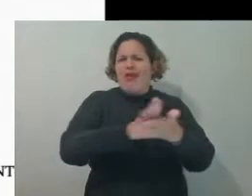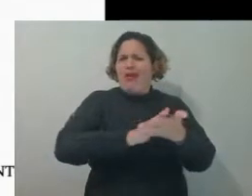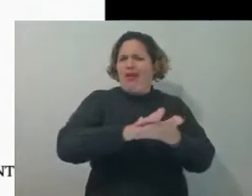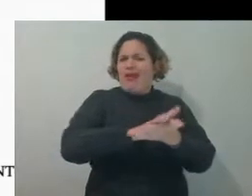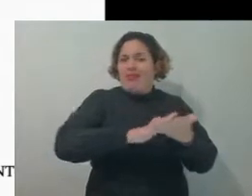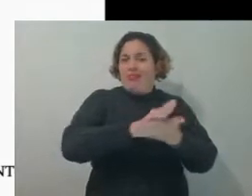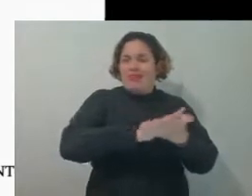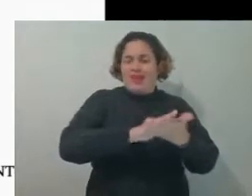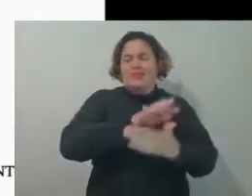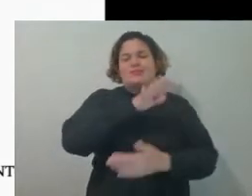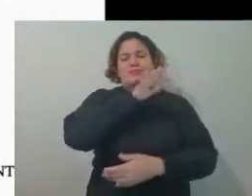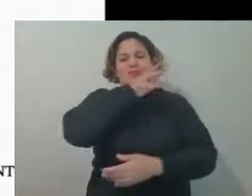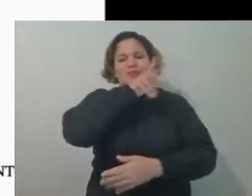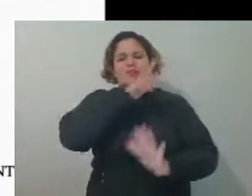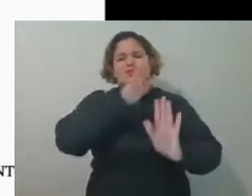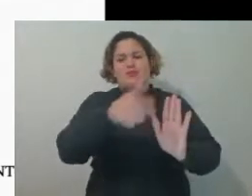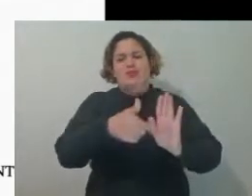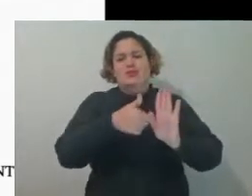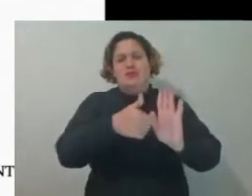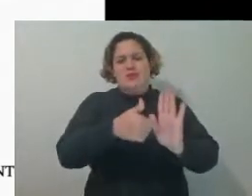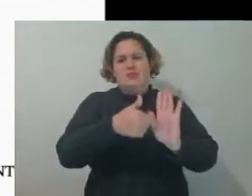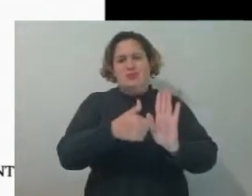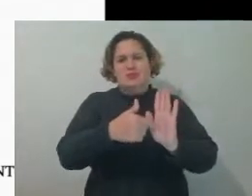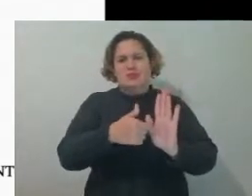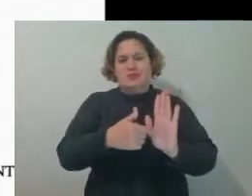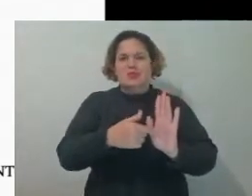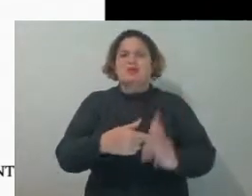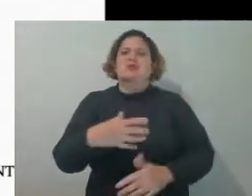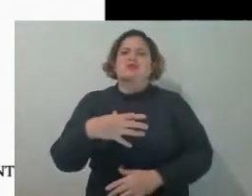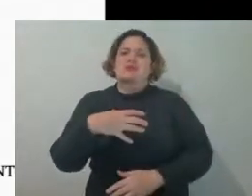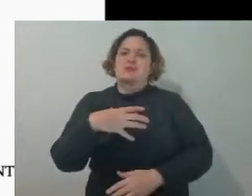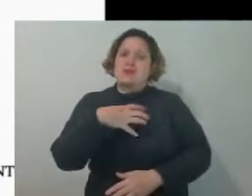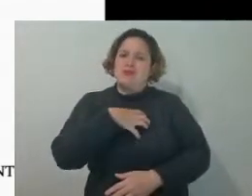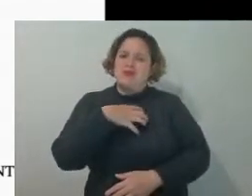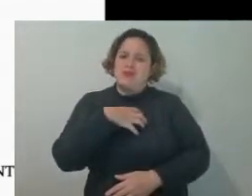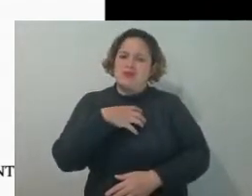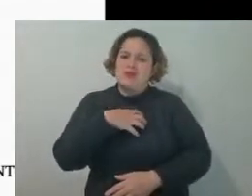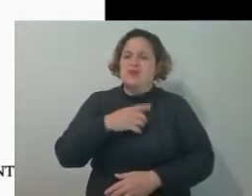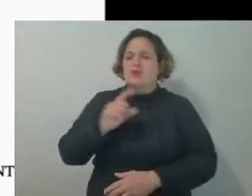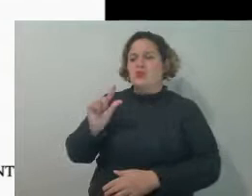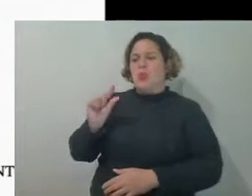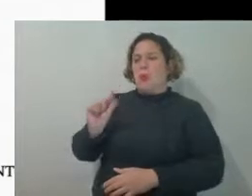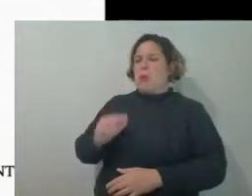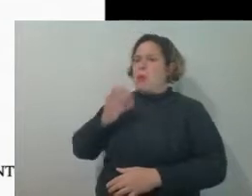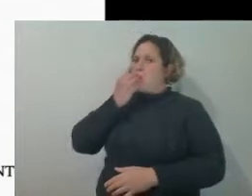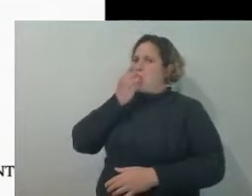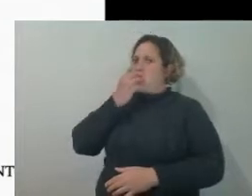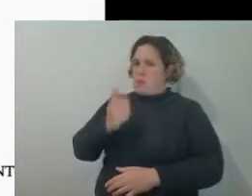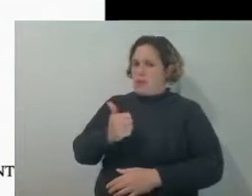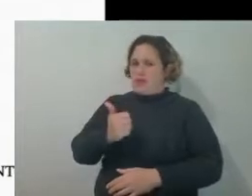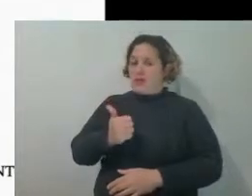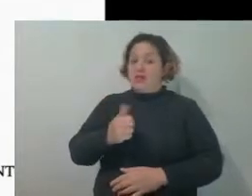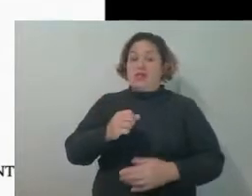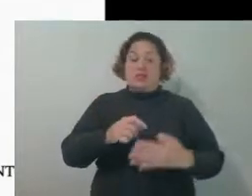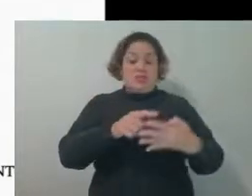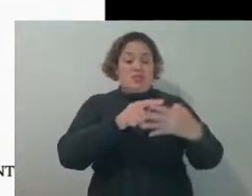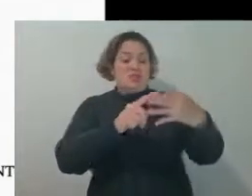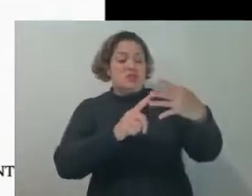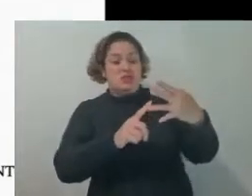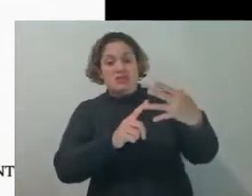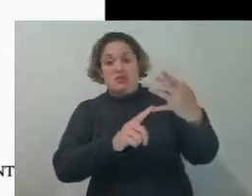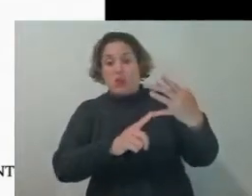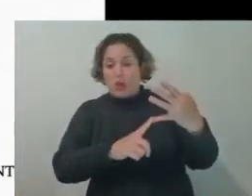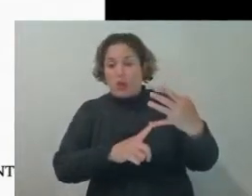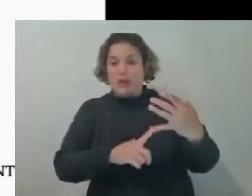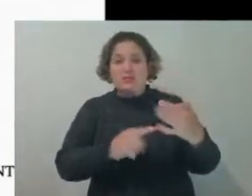vai estar apresentando um grau de bem-estar baixo. E se 3 ou mais grupos de indicadores